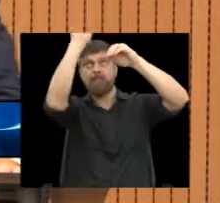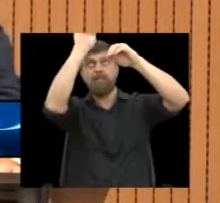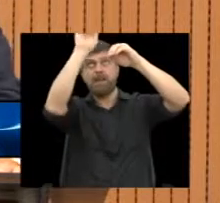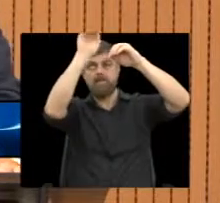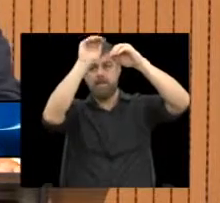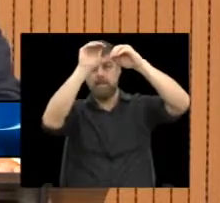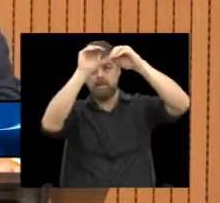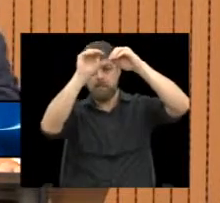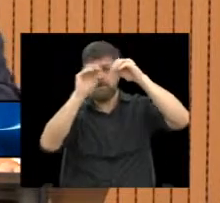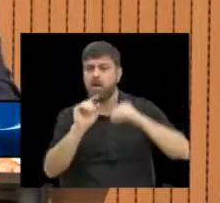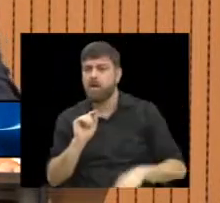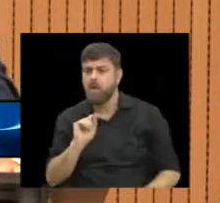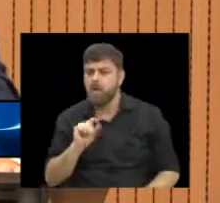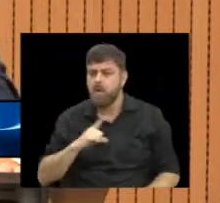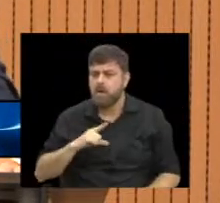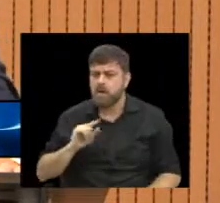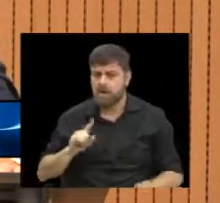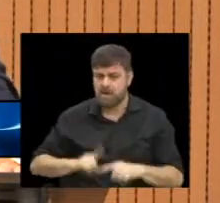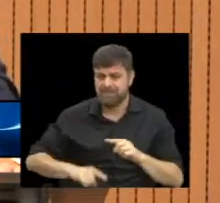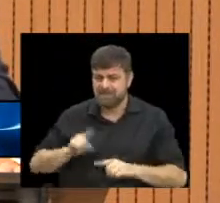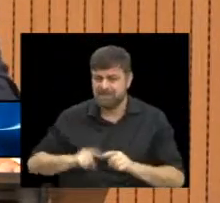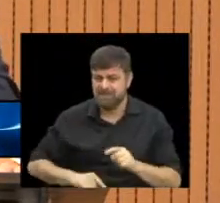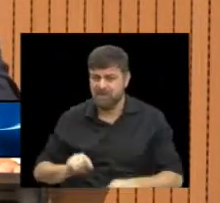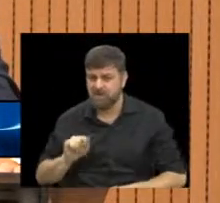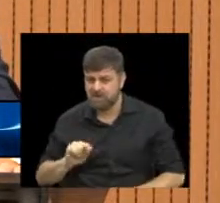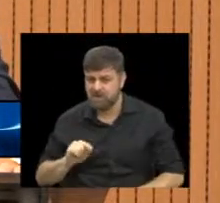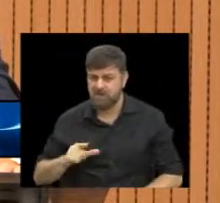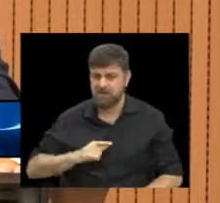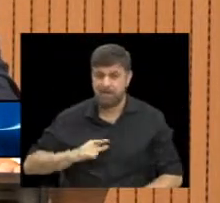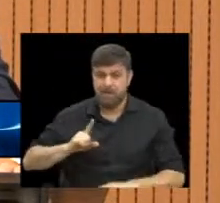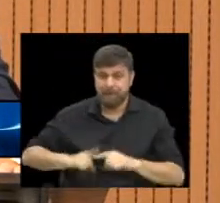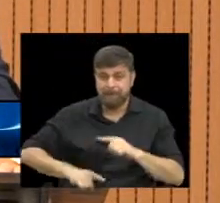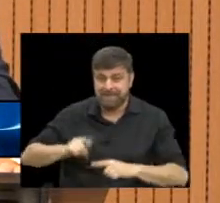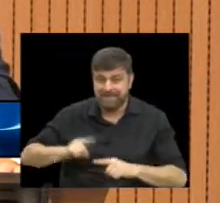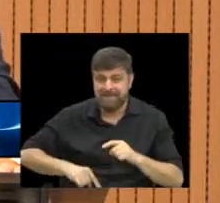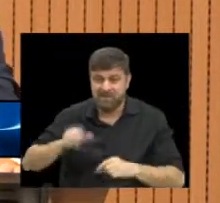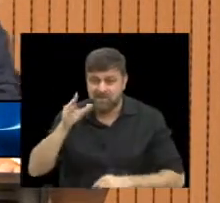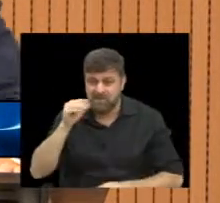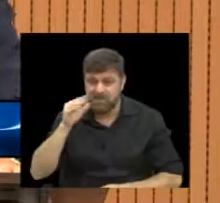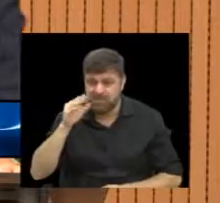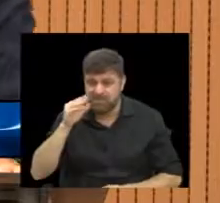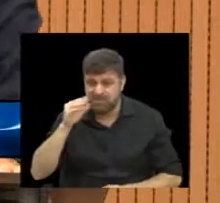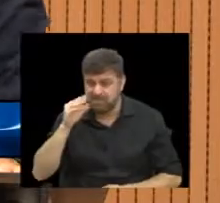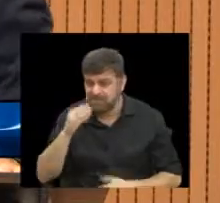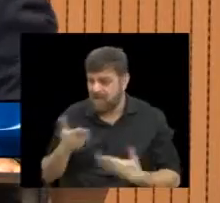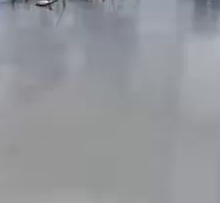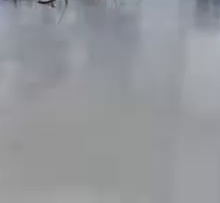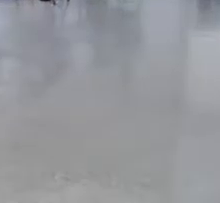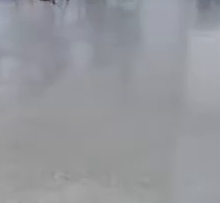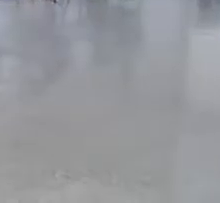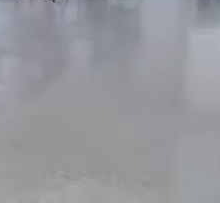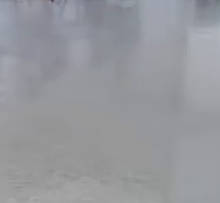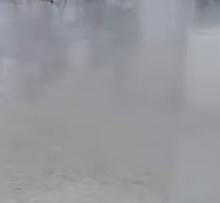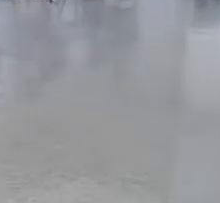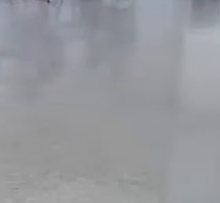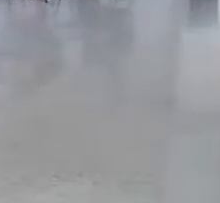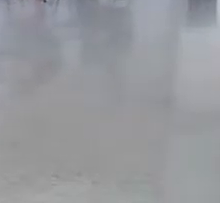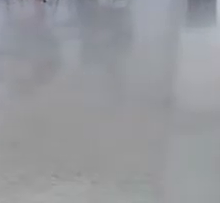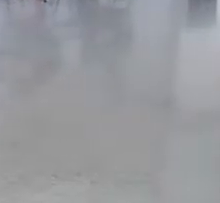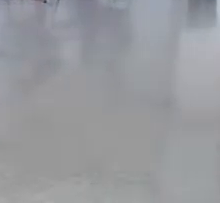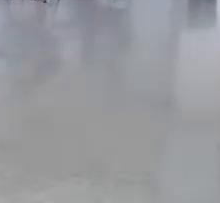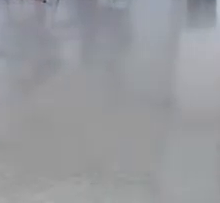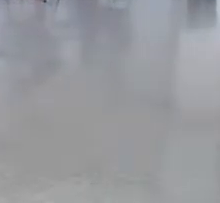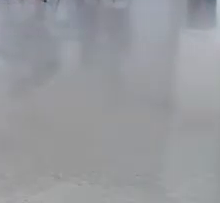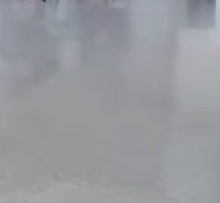que eram? Eram justamente, Carlão, os materiais que os funcionários falavam que estavam faltando. De acordo com o boletim